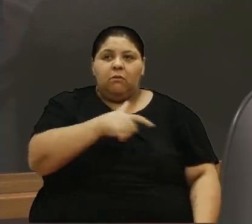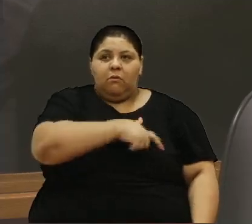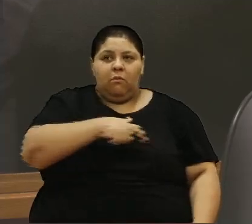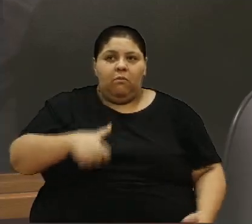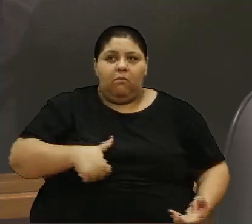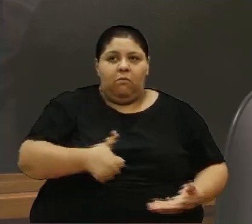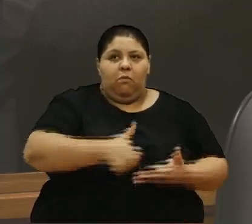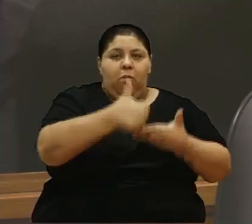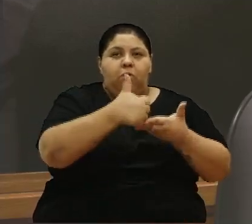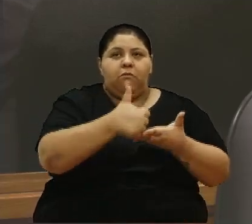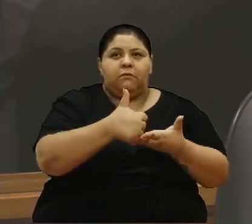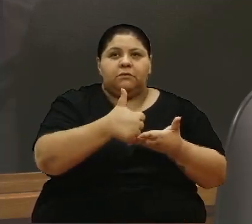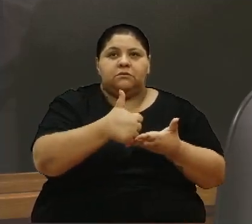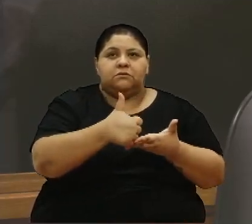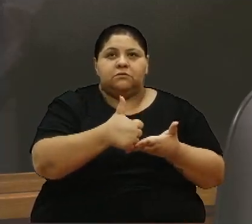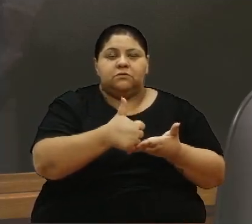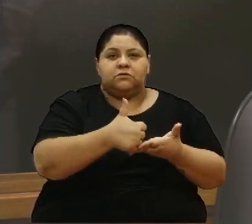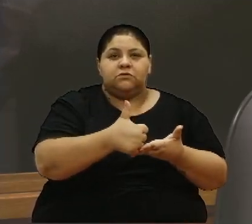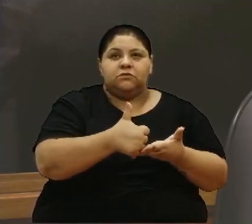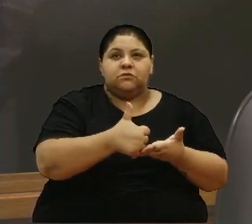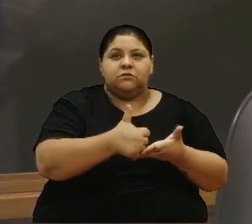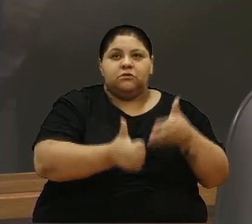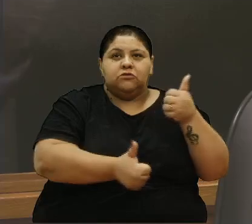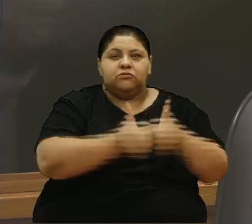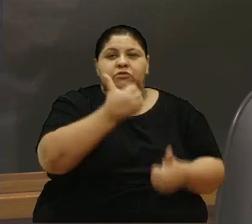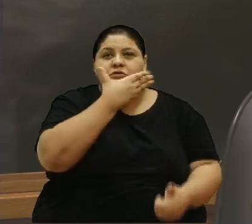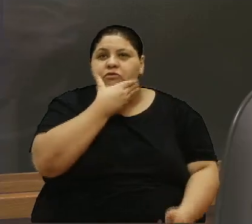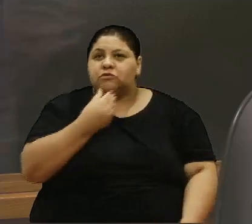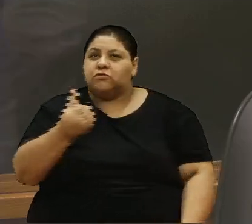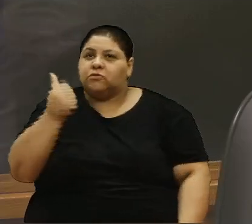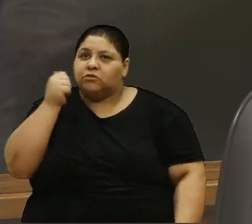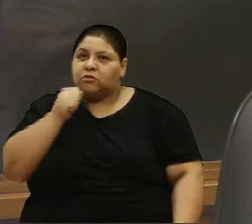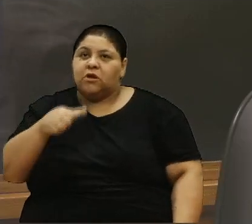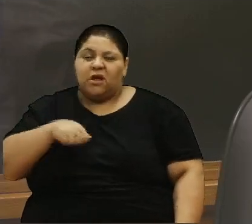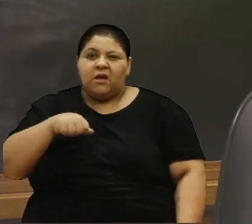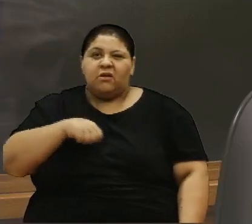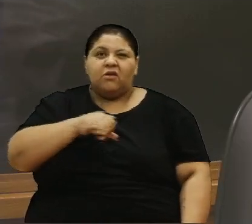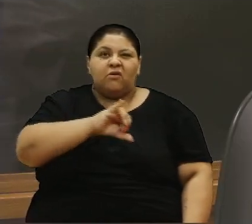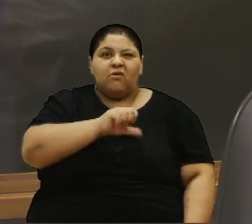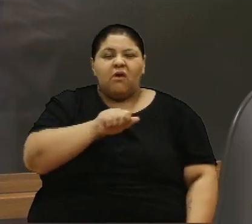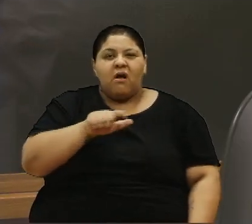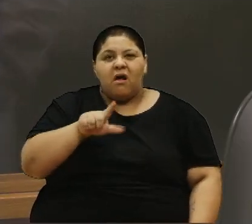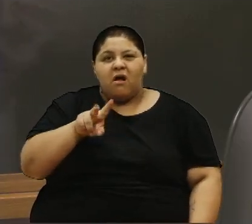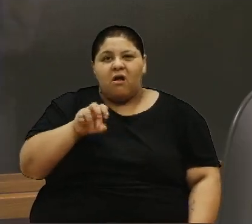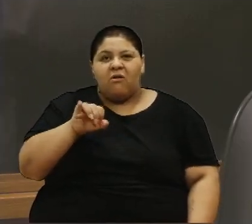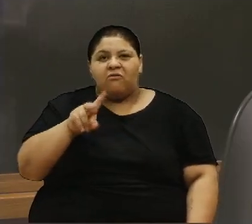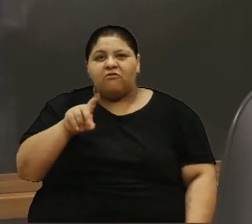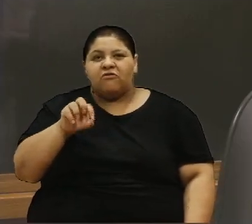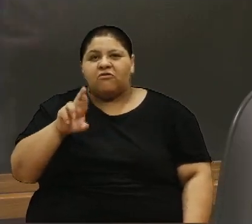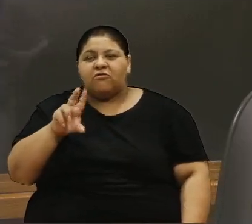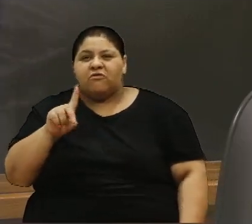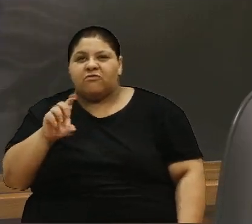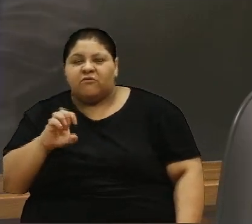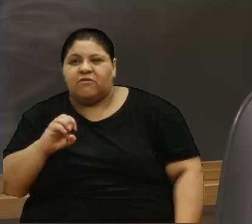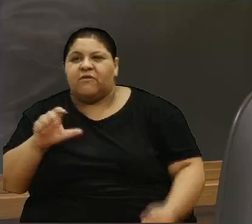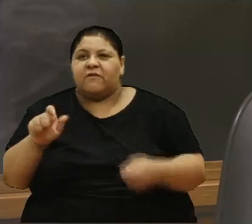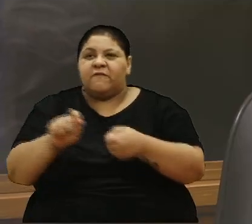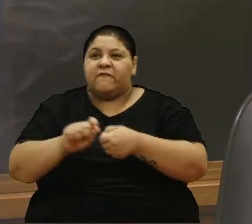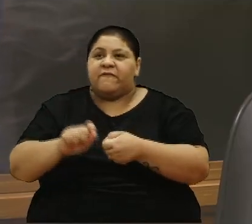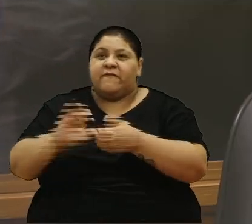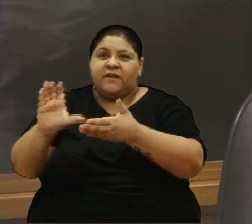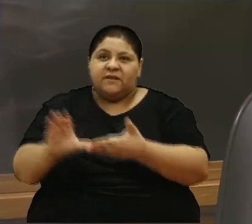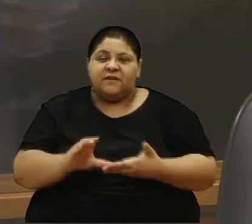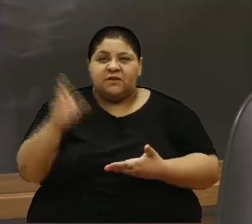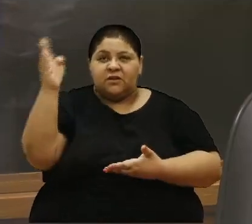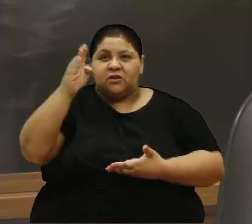futebol masculino como no futebol feminino. Eu sou alviverde, o Juventude faz um exemplo ao Brasil, quando faz investimento no futebol feminino,